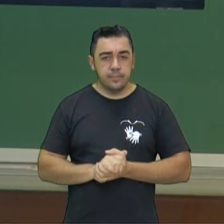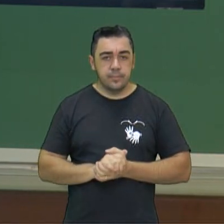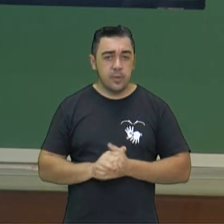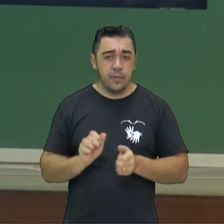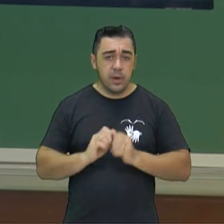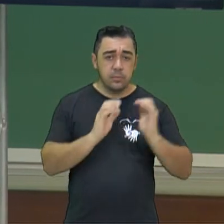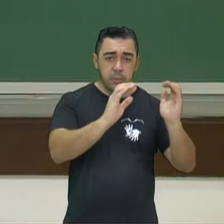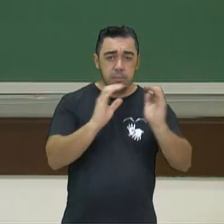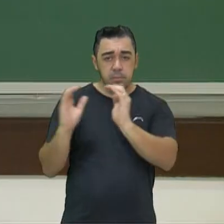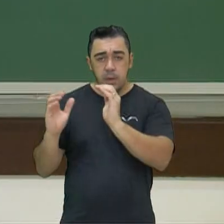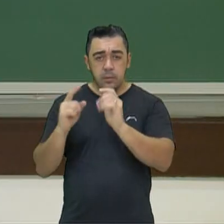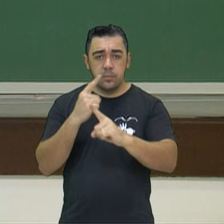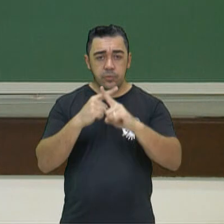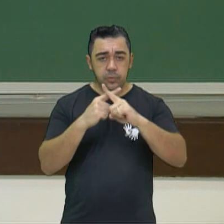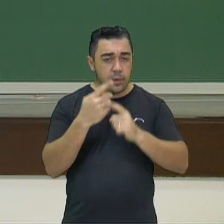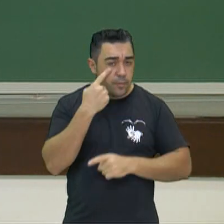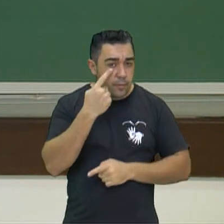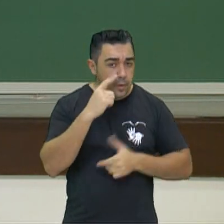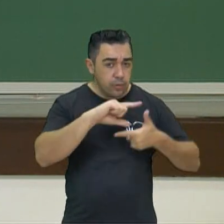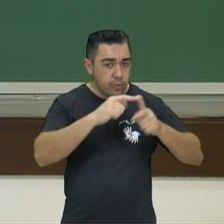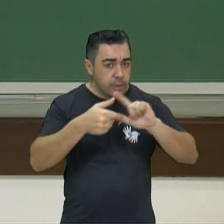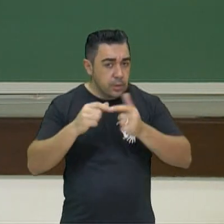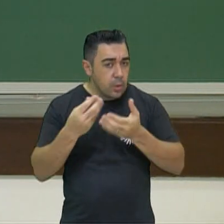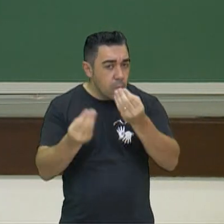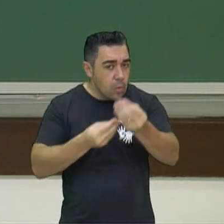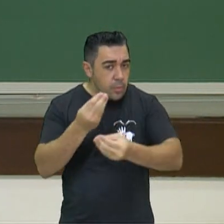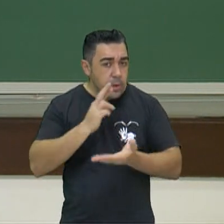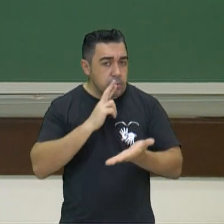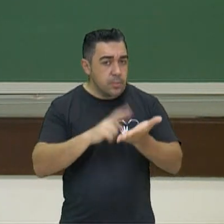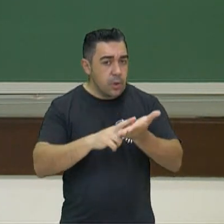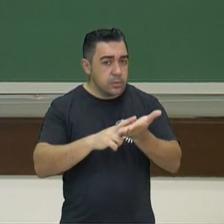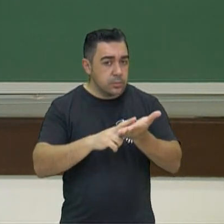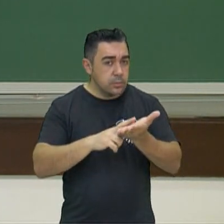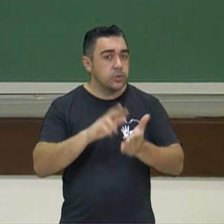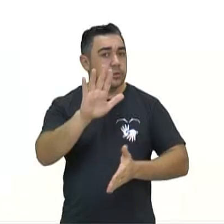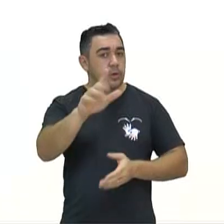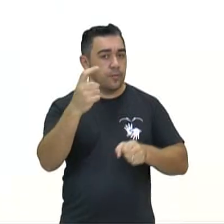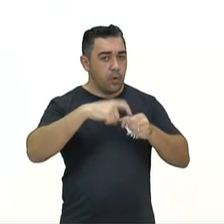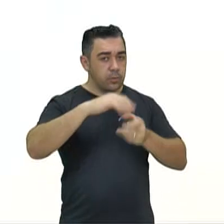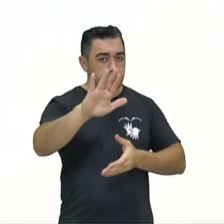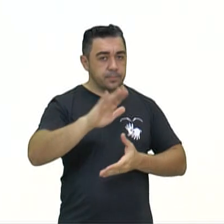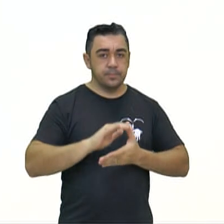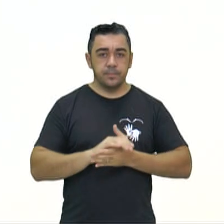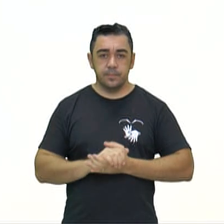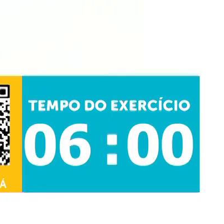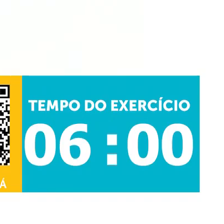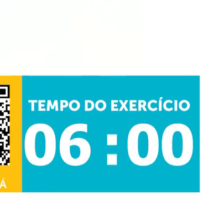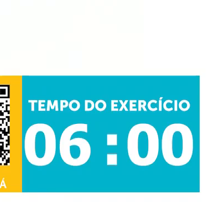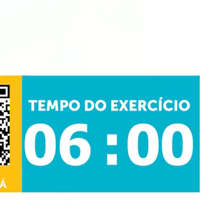Y. Vamos ver geometricamente como é que vai ficar esse resultado? Nós já voltamos.